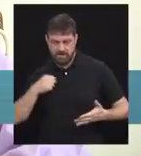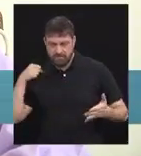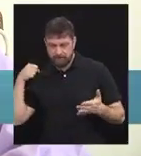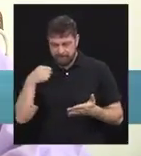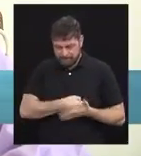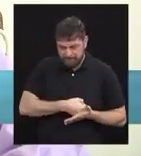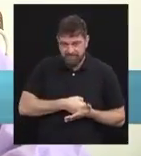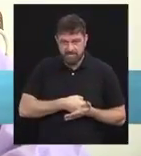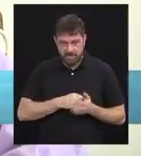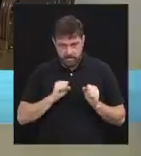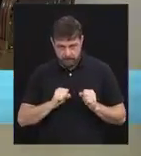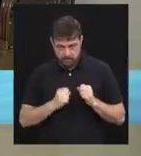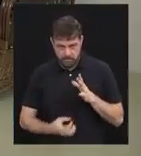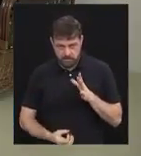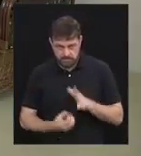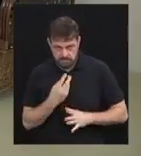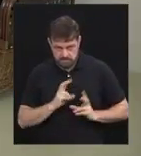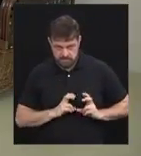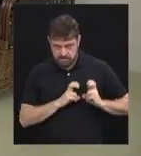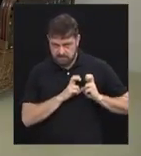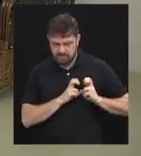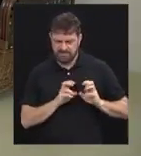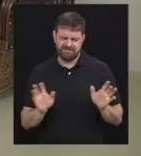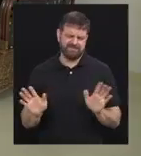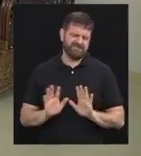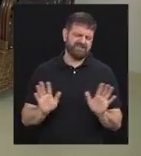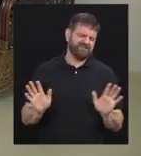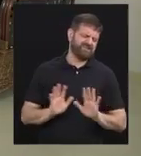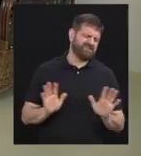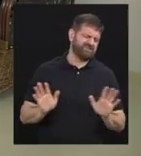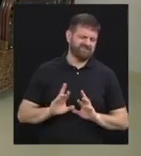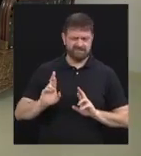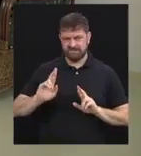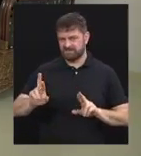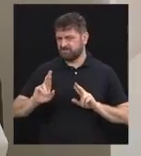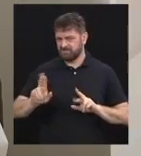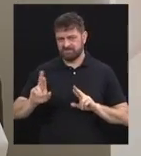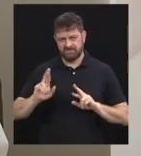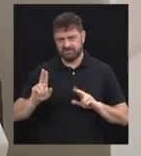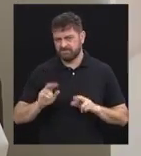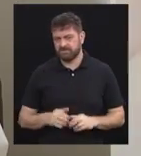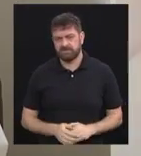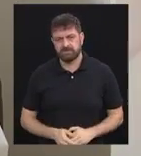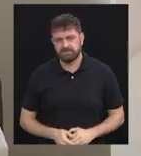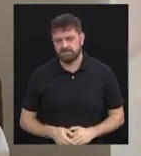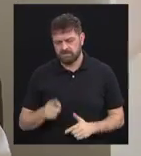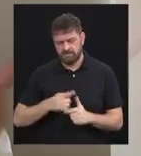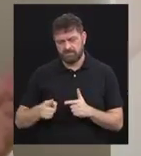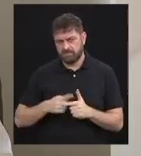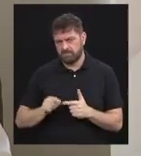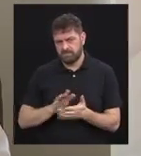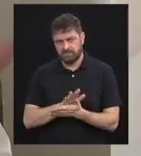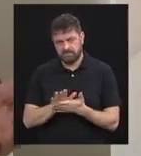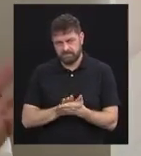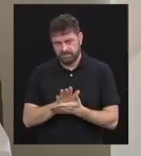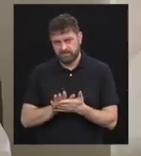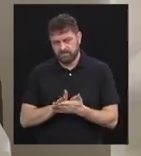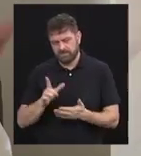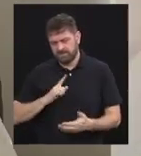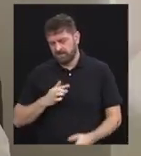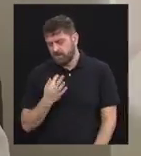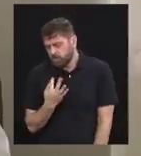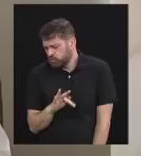batida, isso pode causar um câncer? Não, de maneira alguma. Isso não tem nenhum tipo de problema, né? Obviamente que tem um